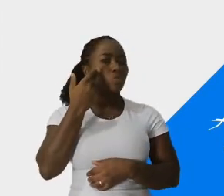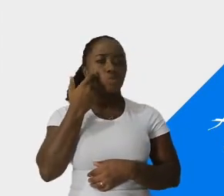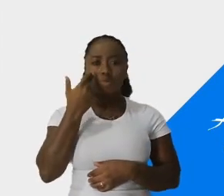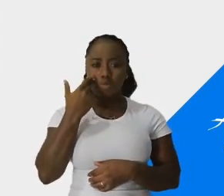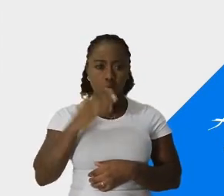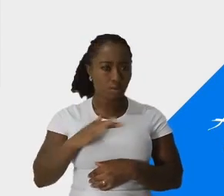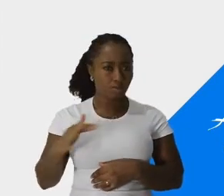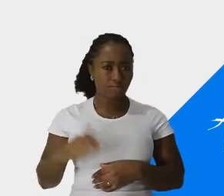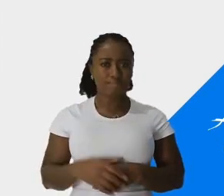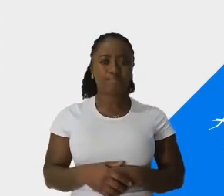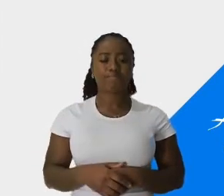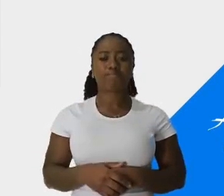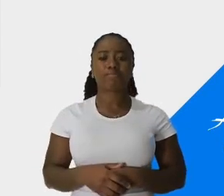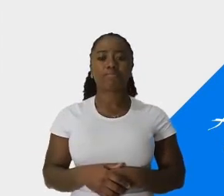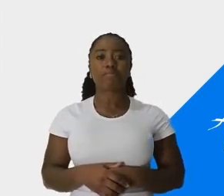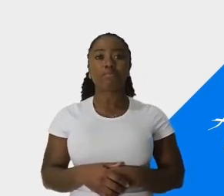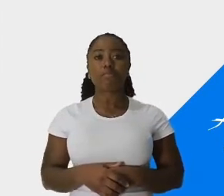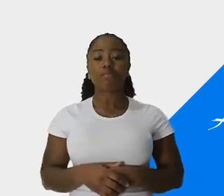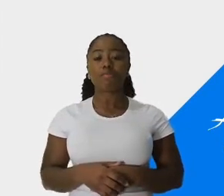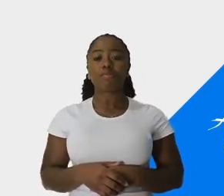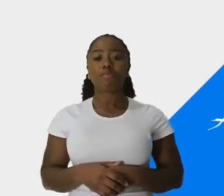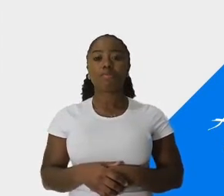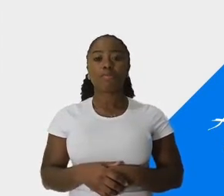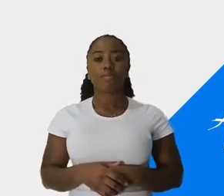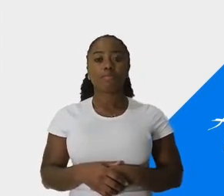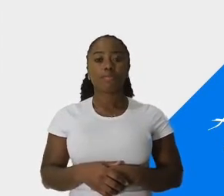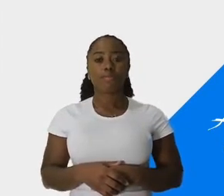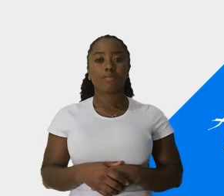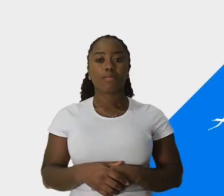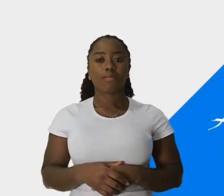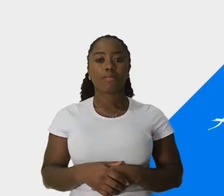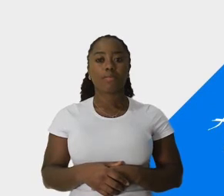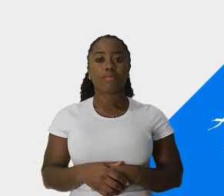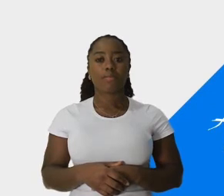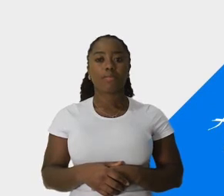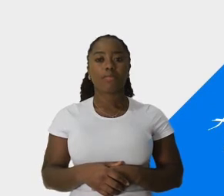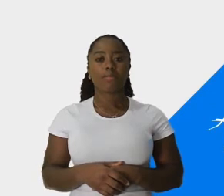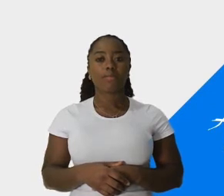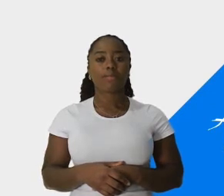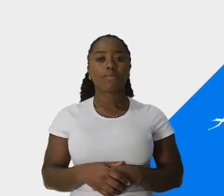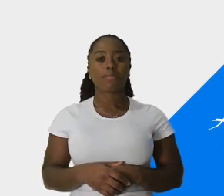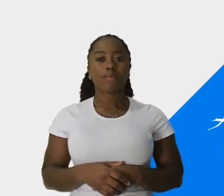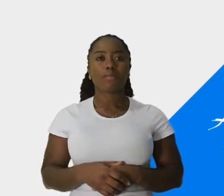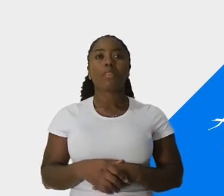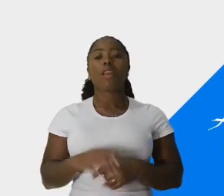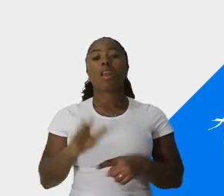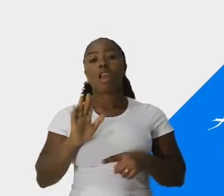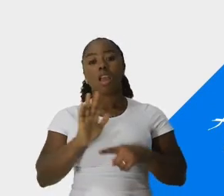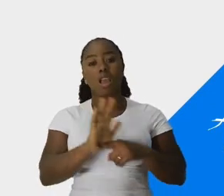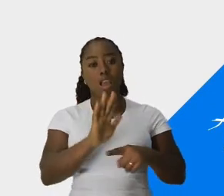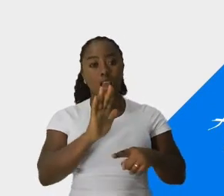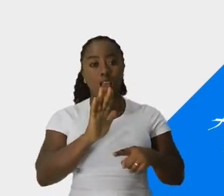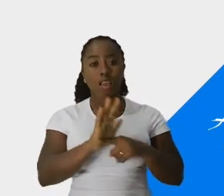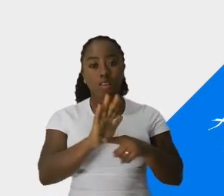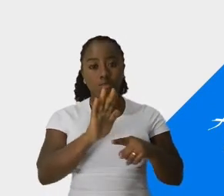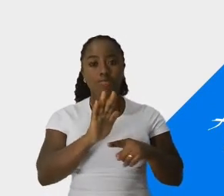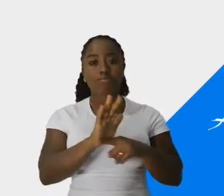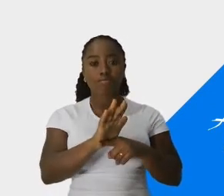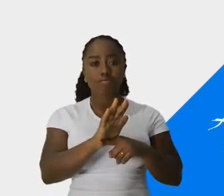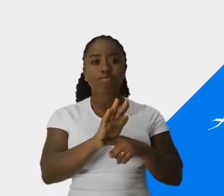acaba, como é que se diz, corroborando, né, a indicação dele ou não para a